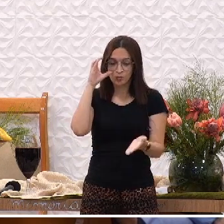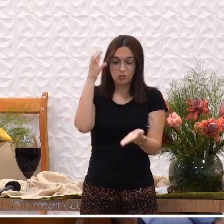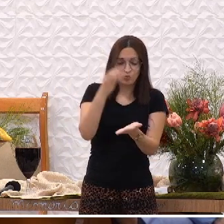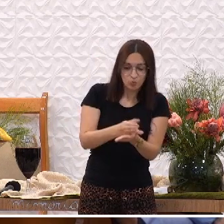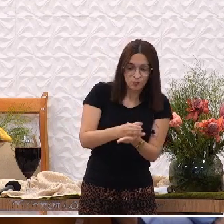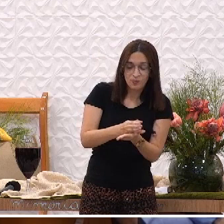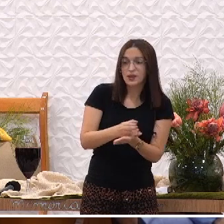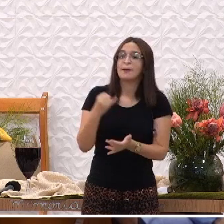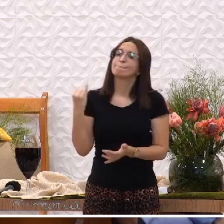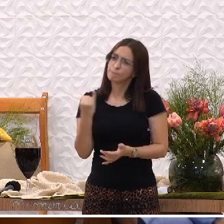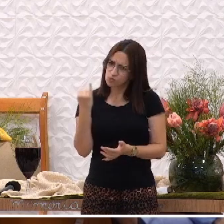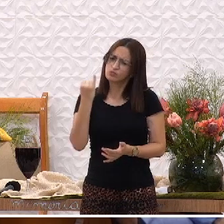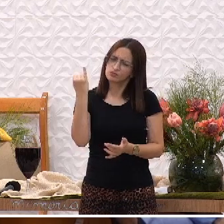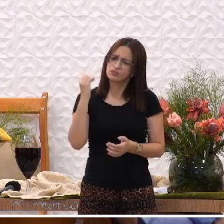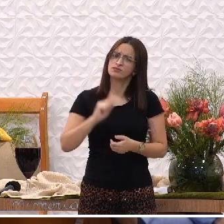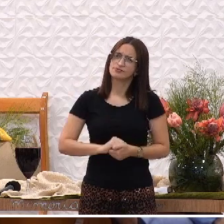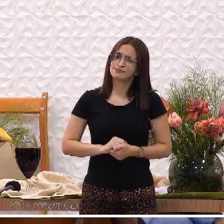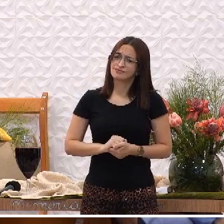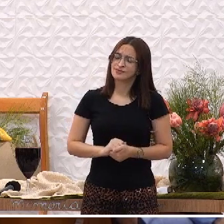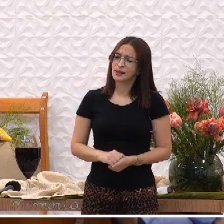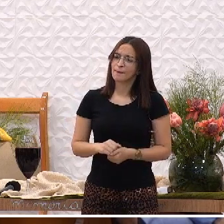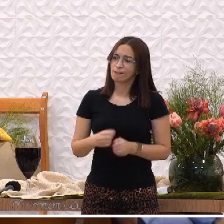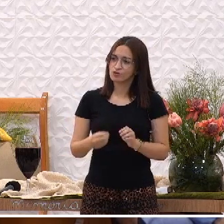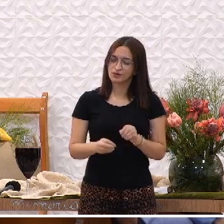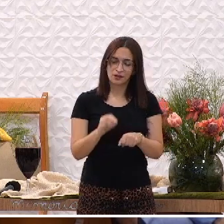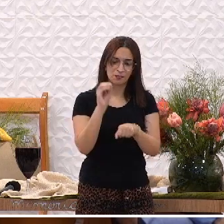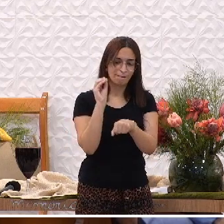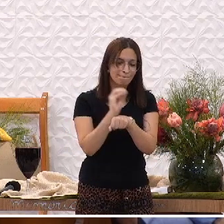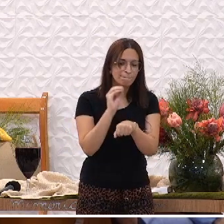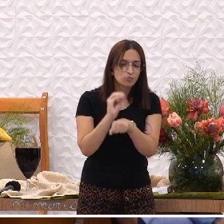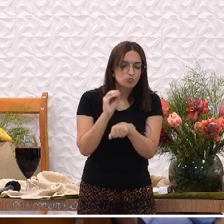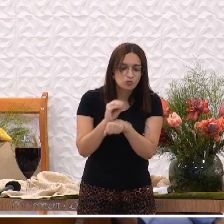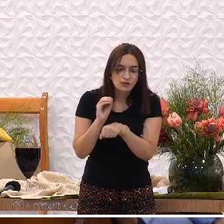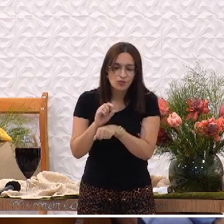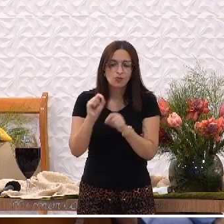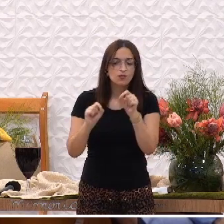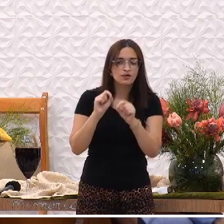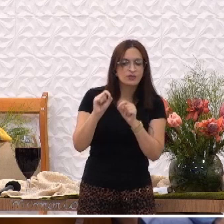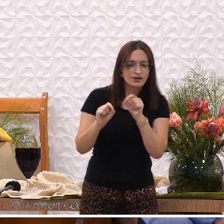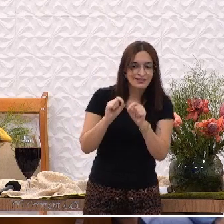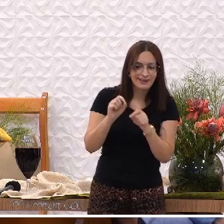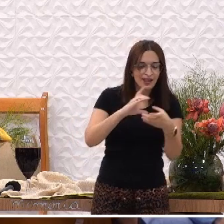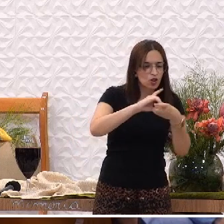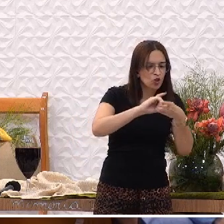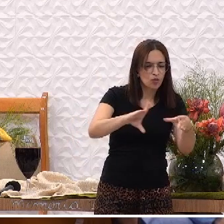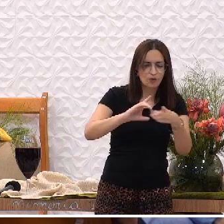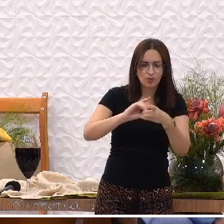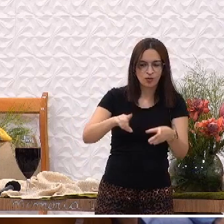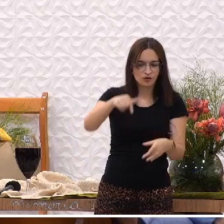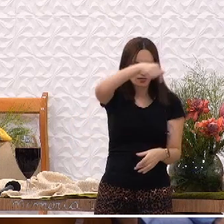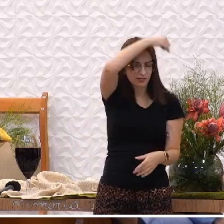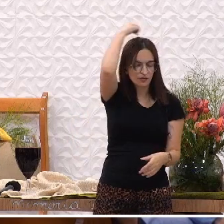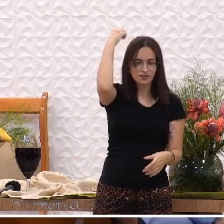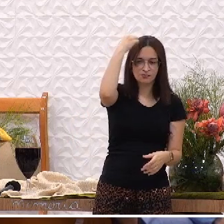você preservar a sã doutrina. Tipo, a intenção da confissão é justamente essa. E aí tem essa imagem que